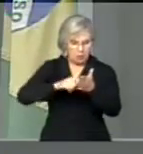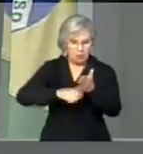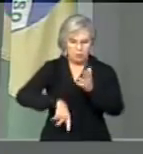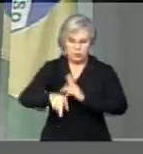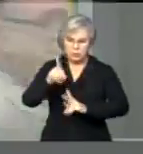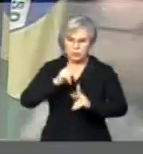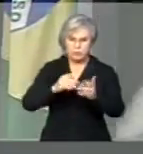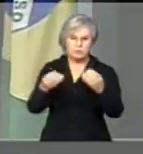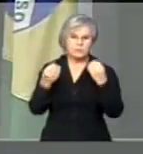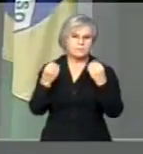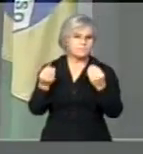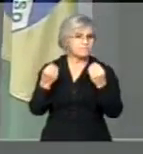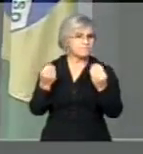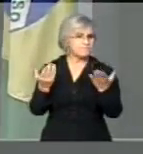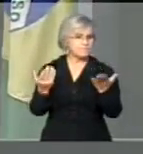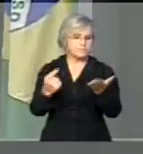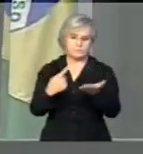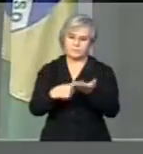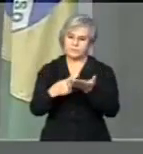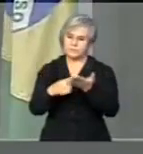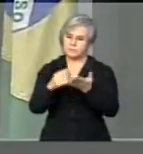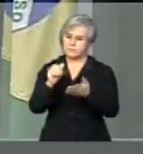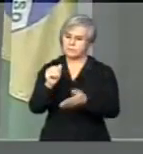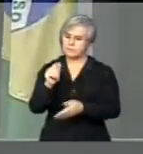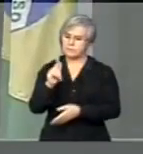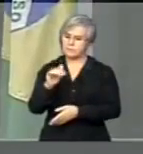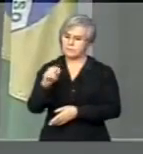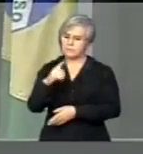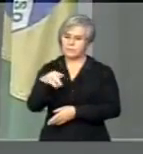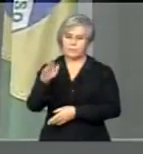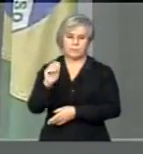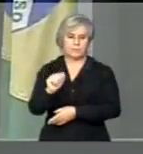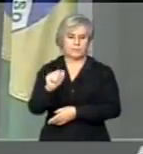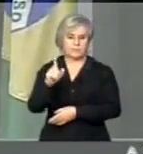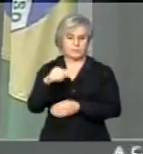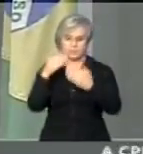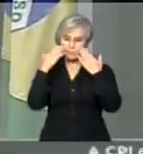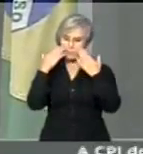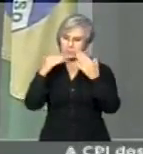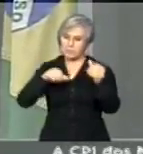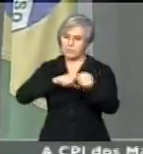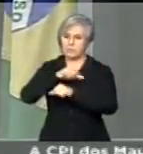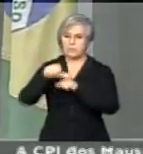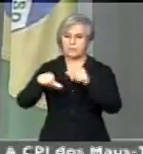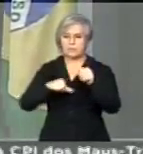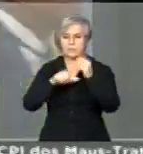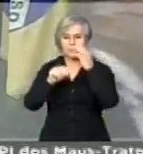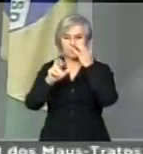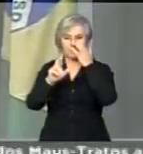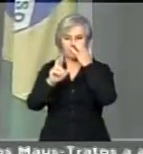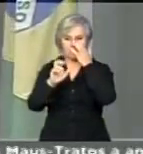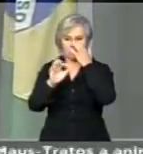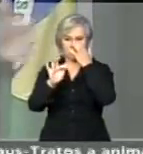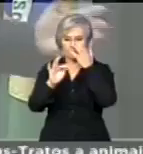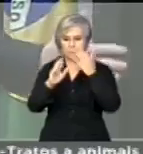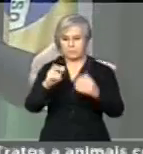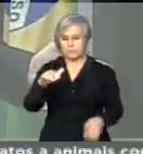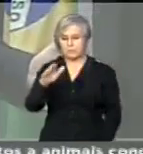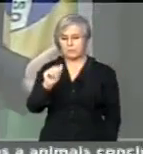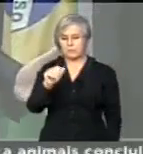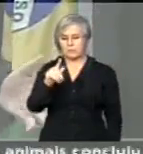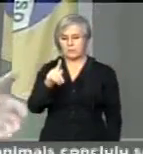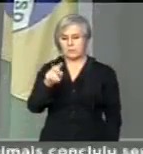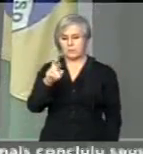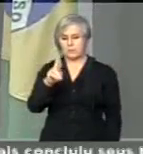agenda apresentada ao Brasil é a agenda da reforma da Previdência Social.